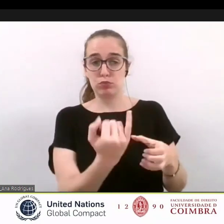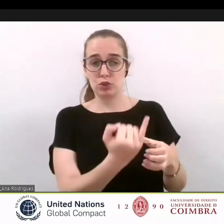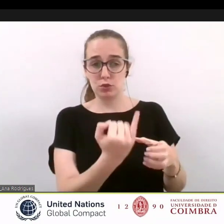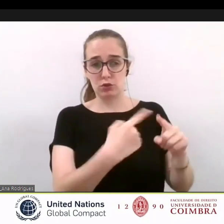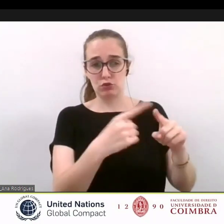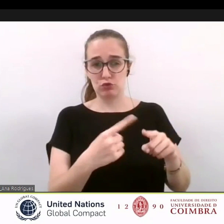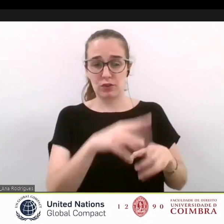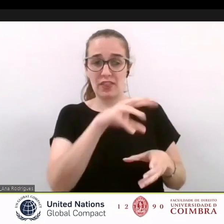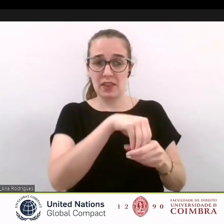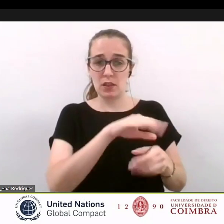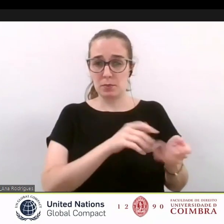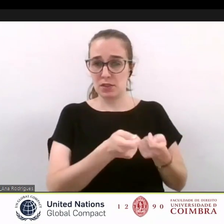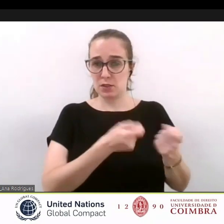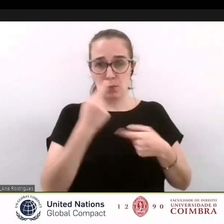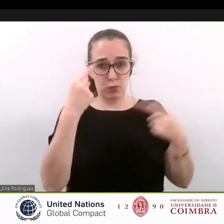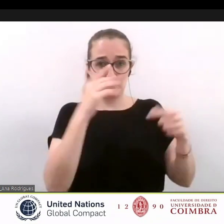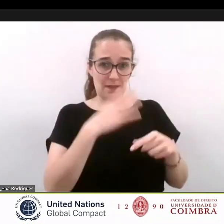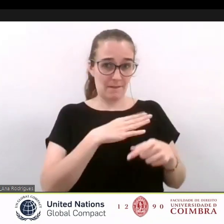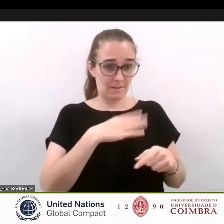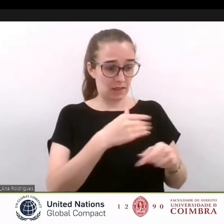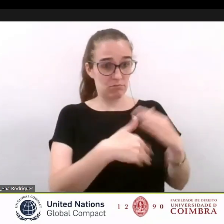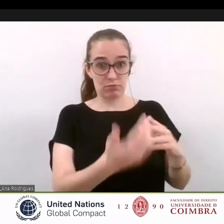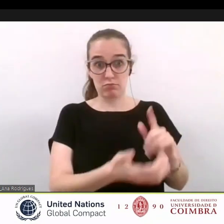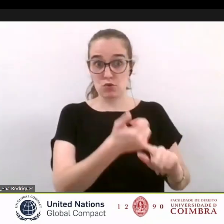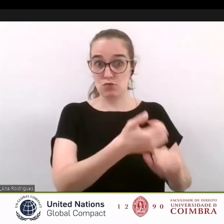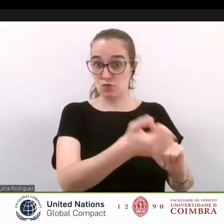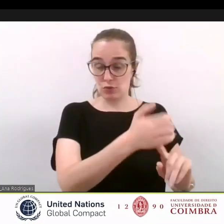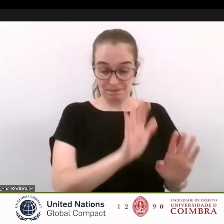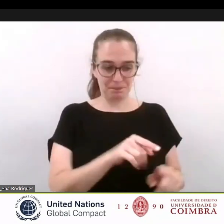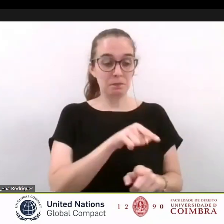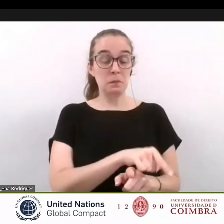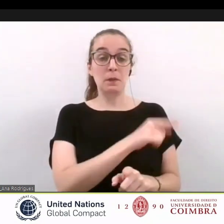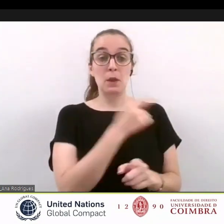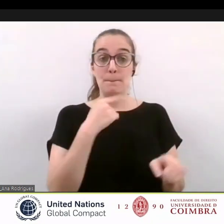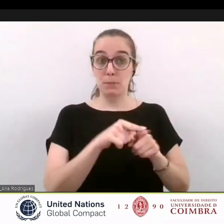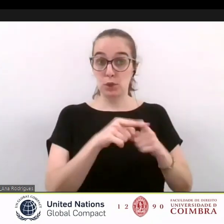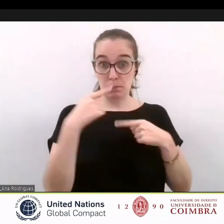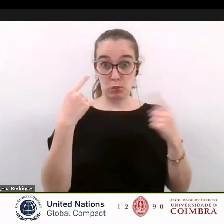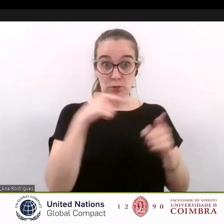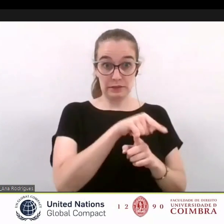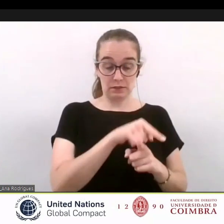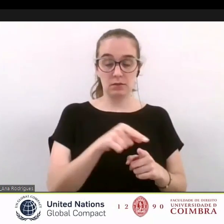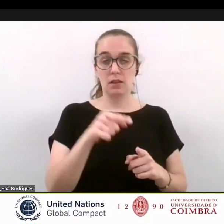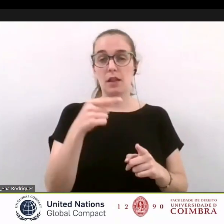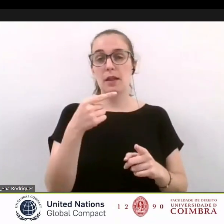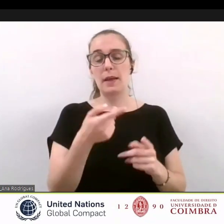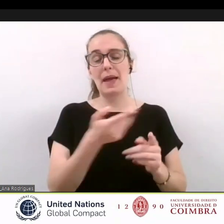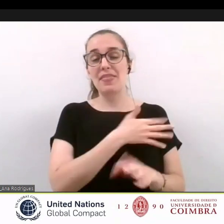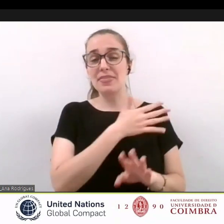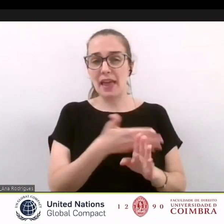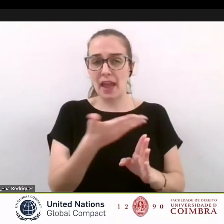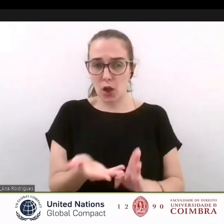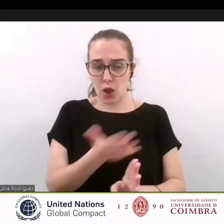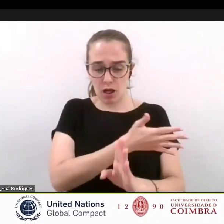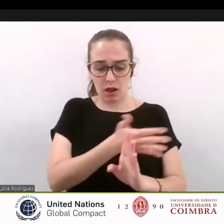pública para a operacionalização dessas políticas públicas. Dizia eu que a abordagem dos ODS tem sido no sentido